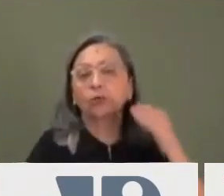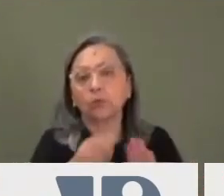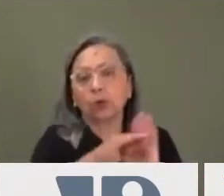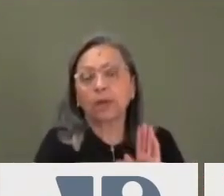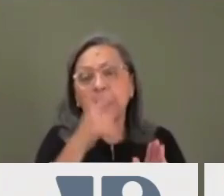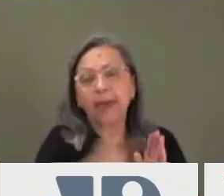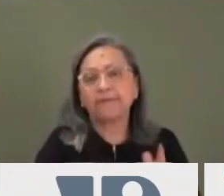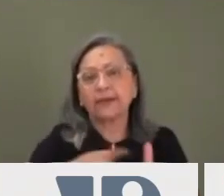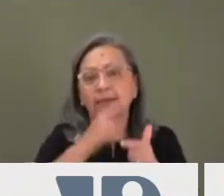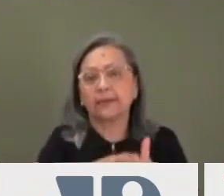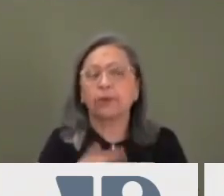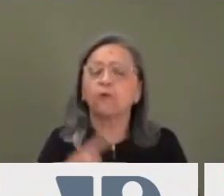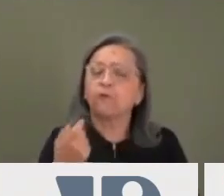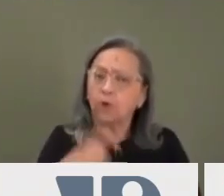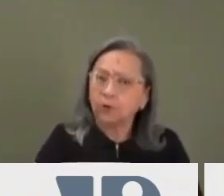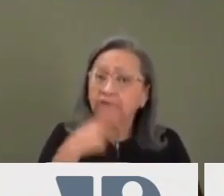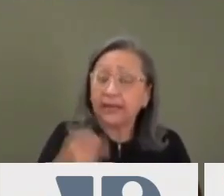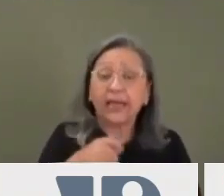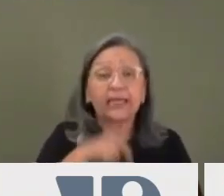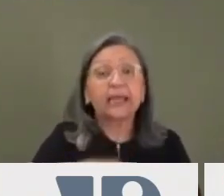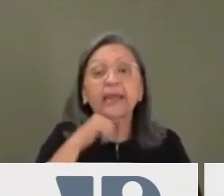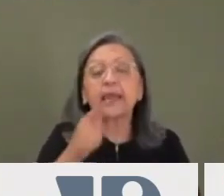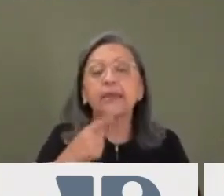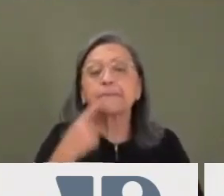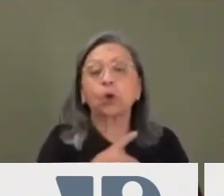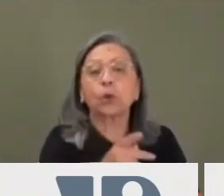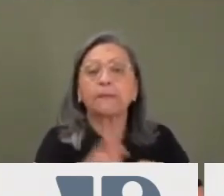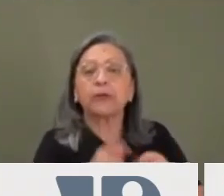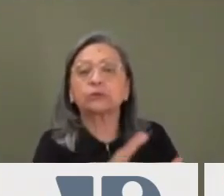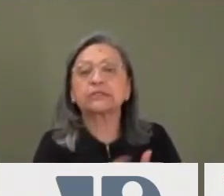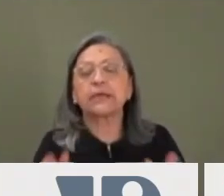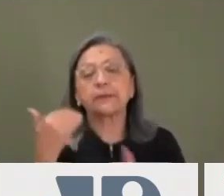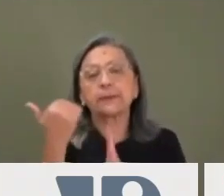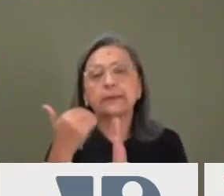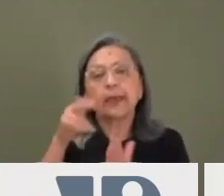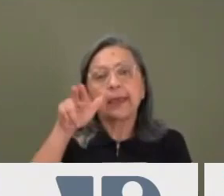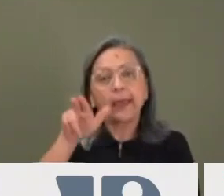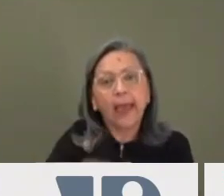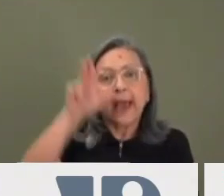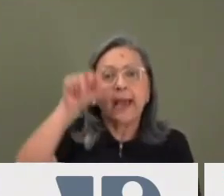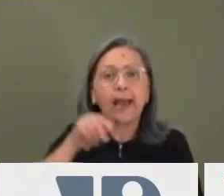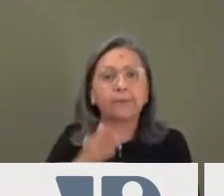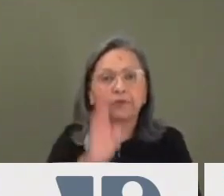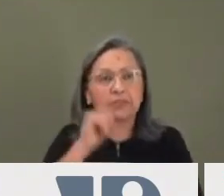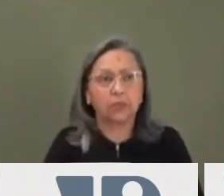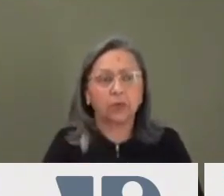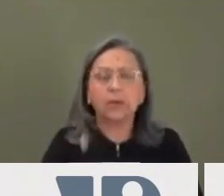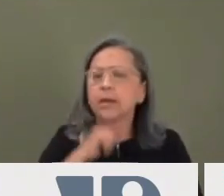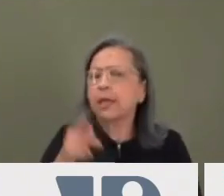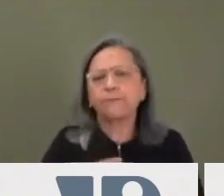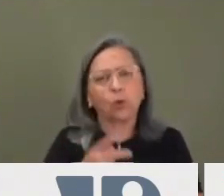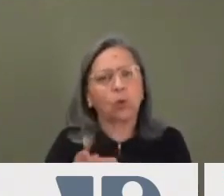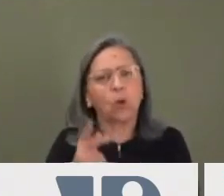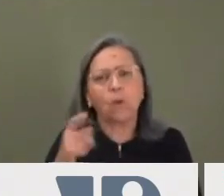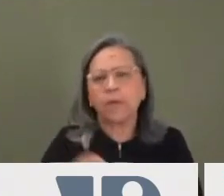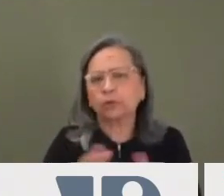Porque eu volto a dizer, ninguém aqui procura um médico sem Revalida, senador Romário. Ninguém procura um médico sem